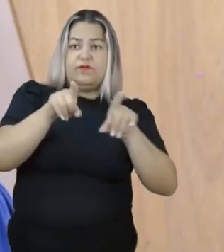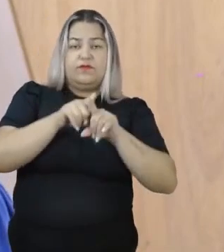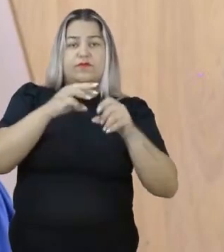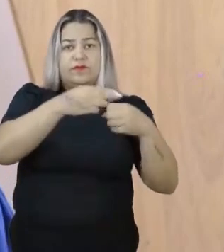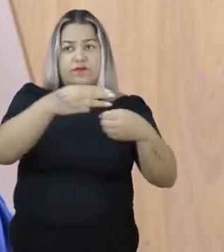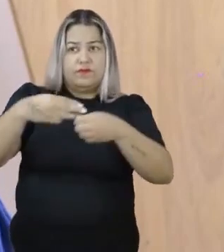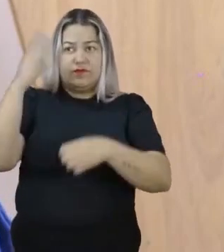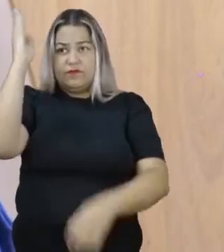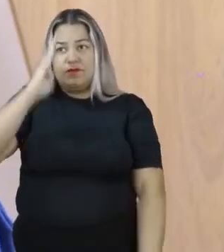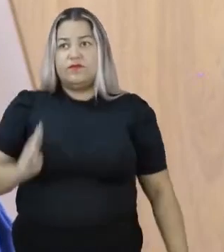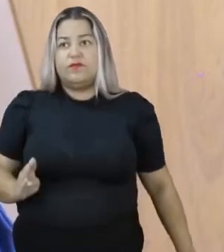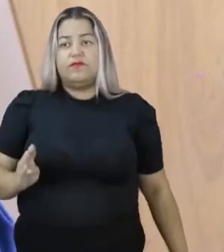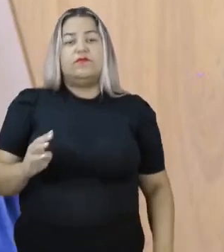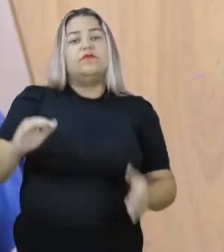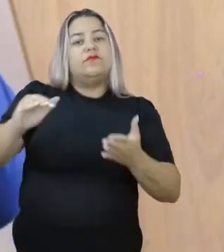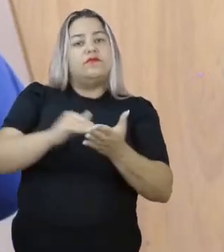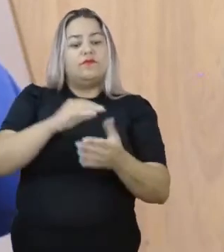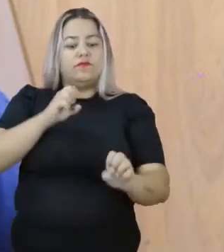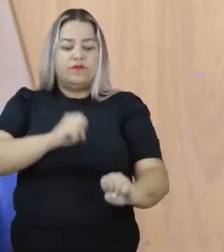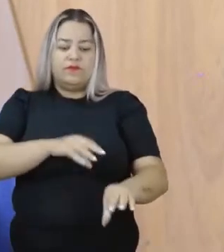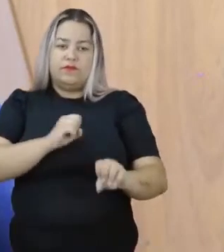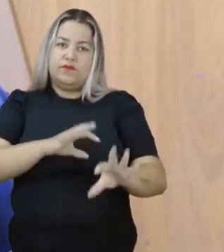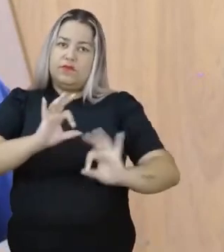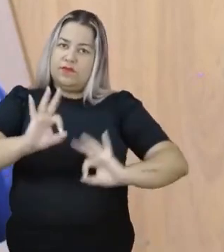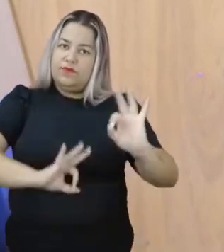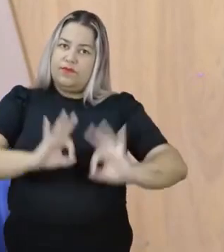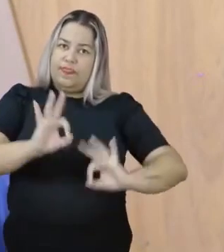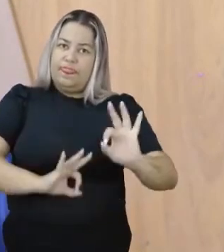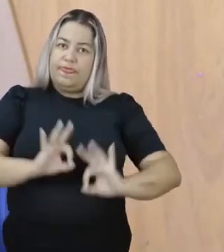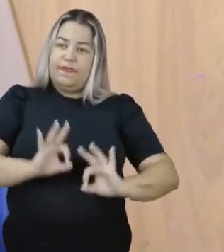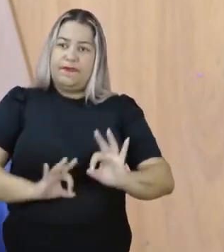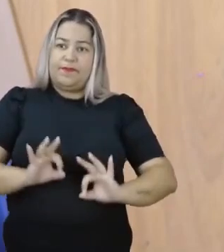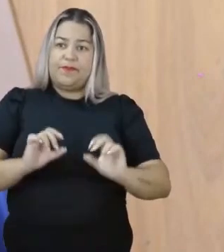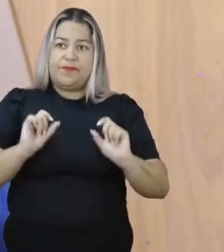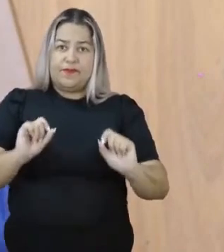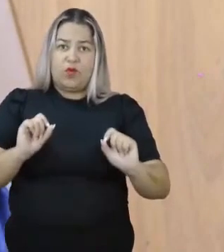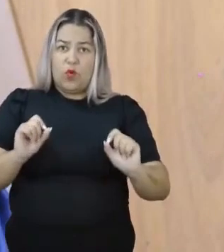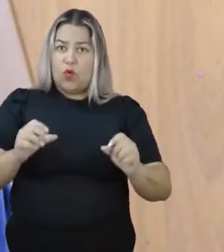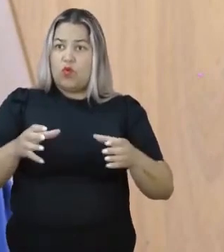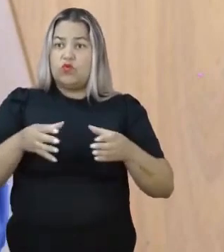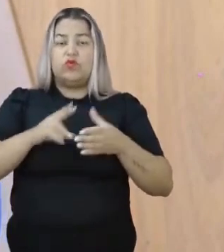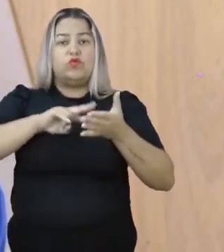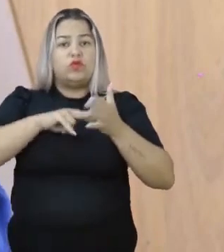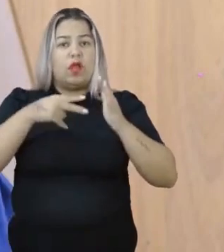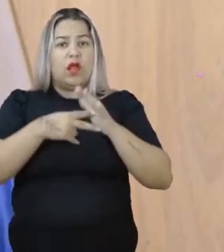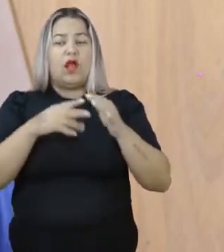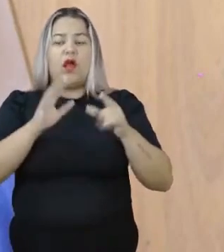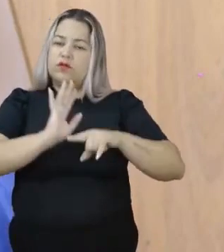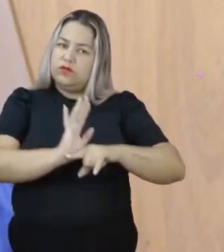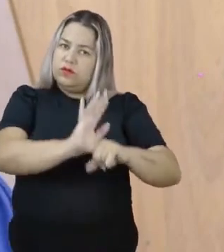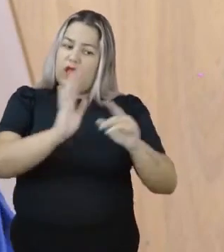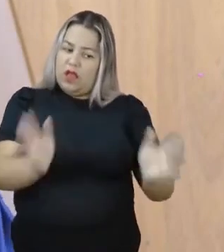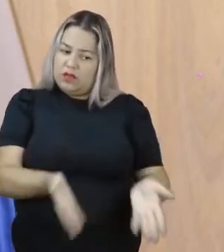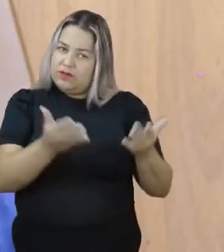nós fizemos? A Secretaria de Comunicação, ela organizou uma espécie de um pacote no sentido de ajudar